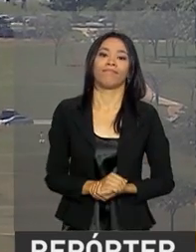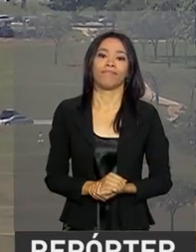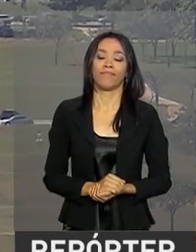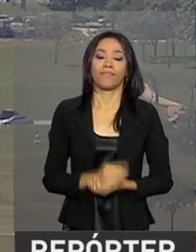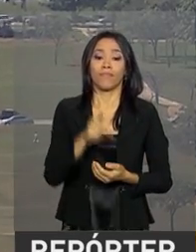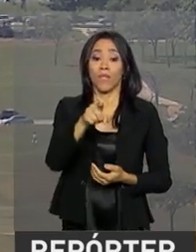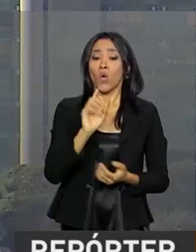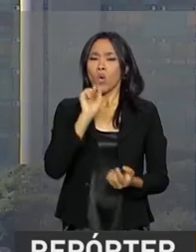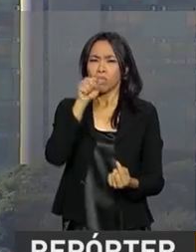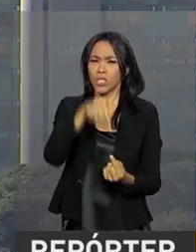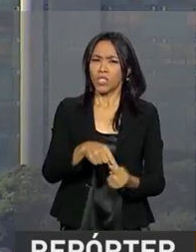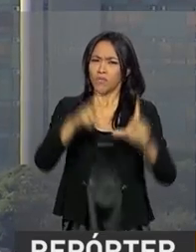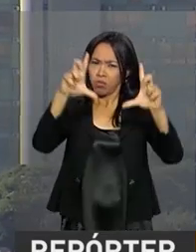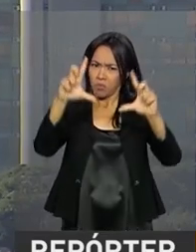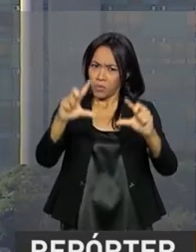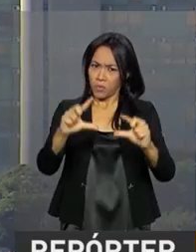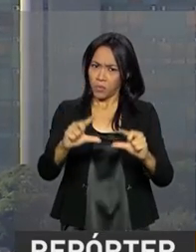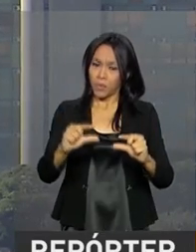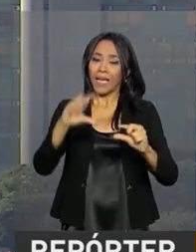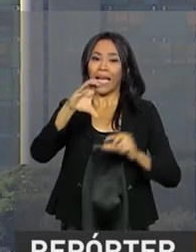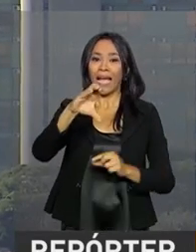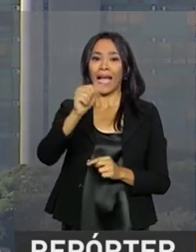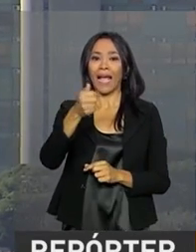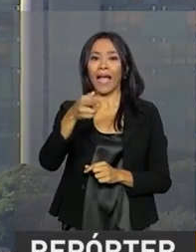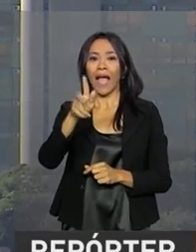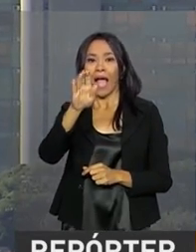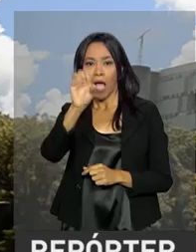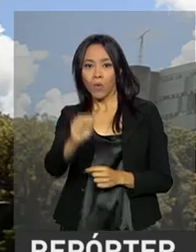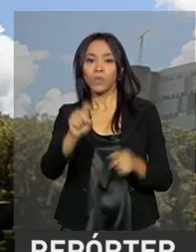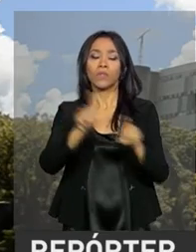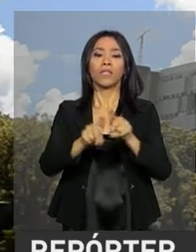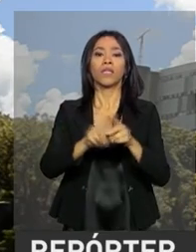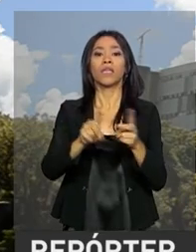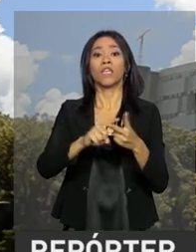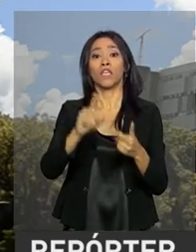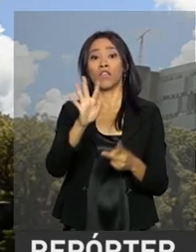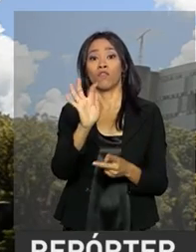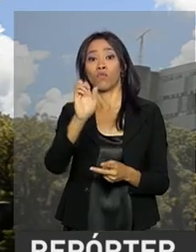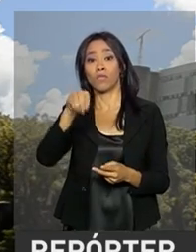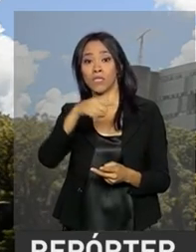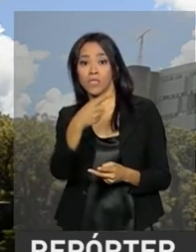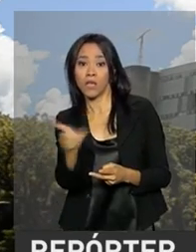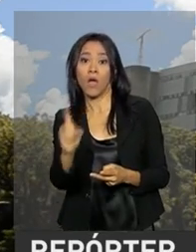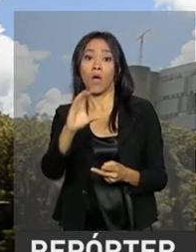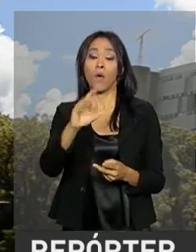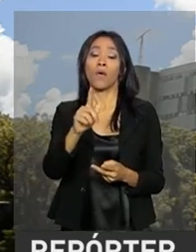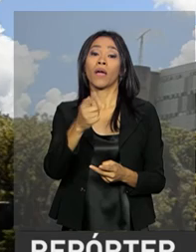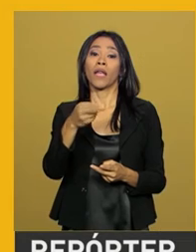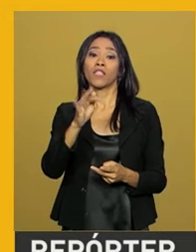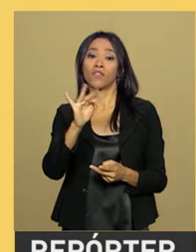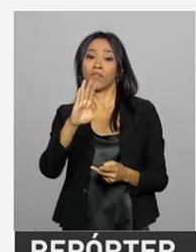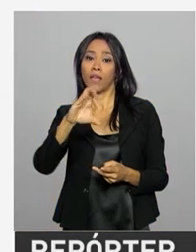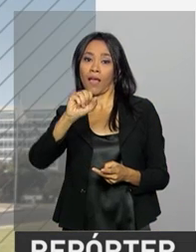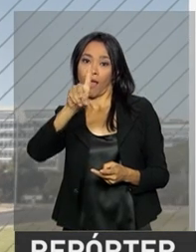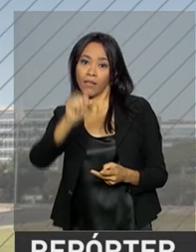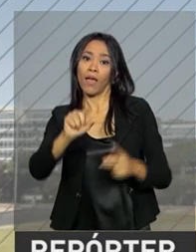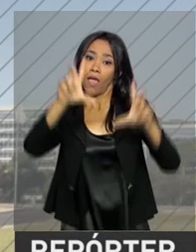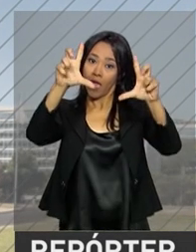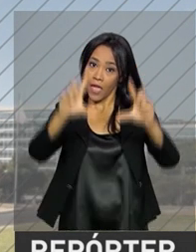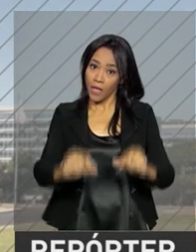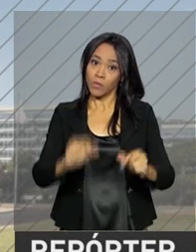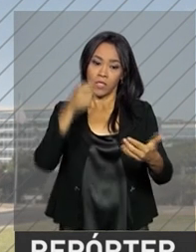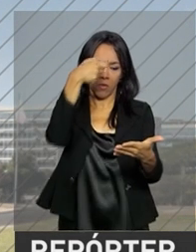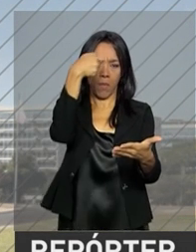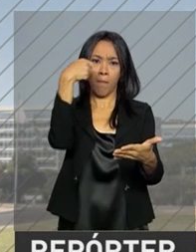da extinção de cargos comissionados e funções gratificadas é reduzir os gastos com folha de pagamento. Da meta de